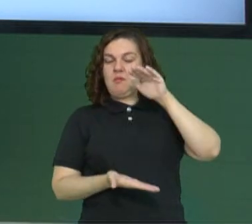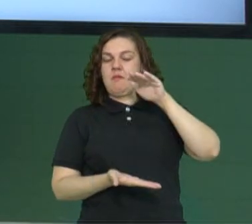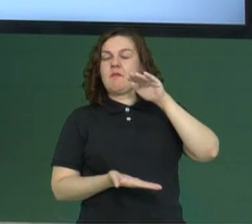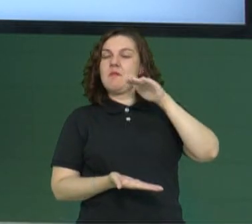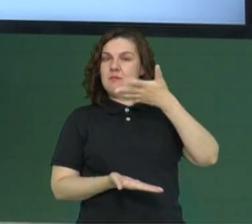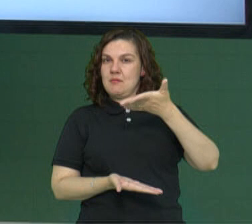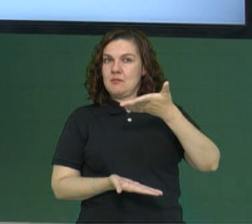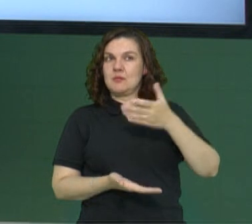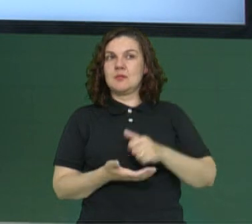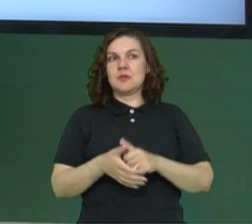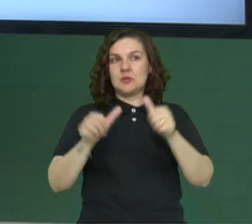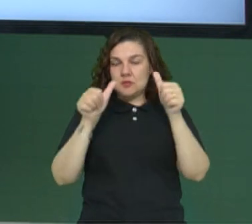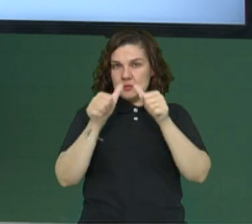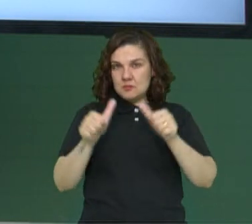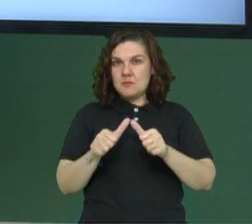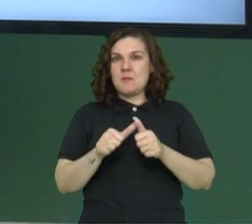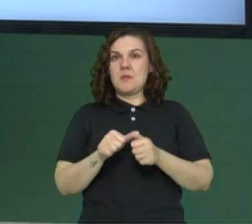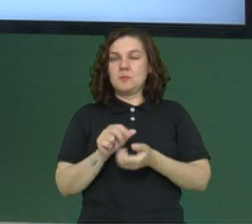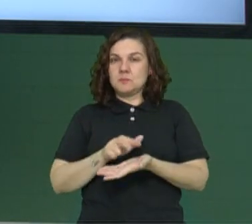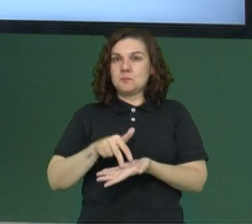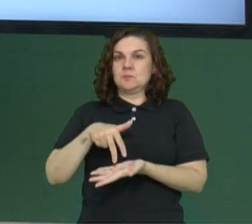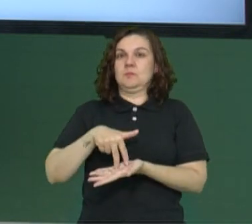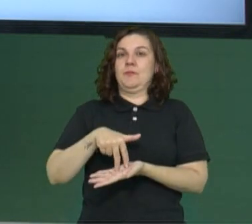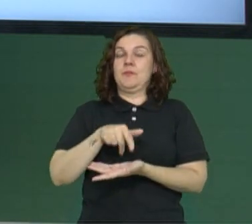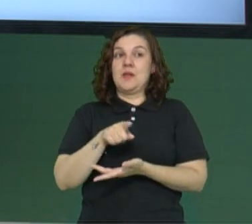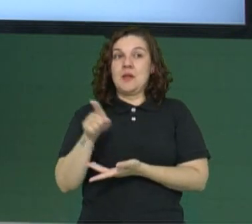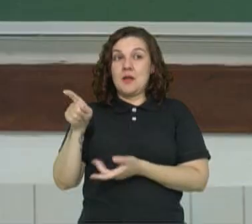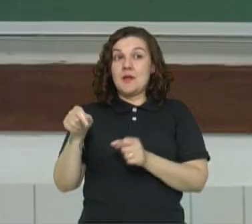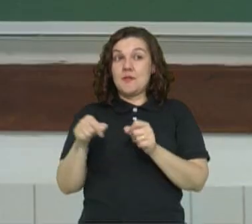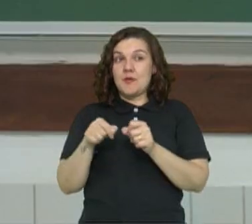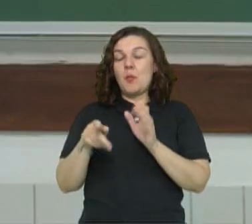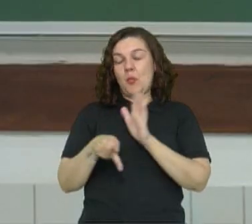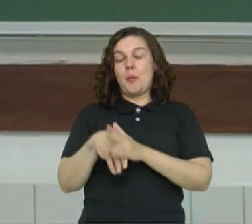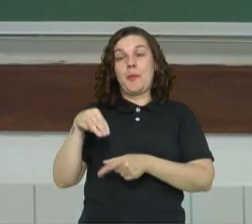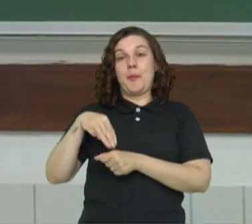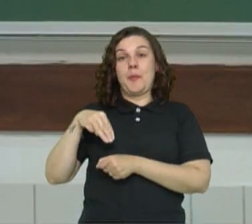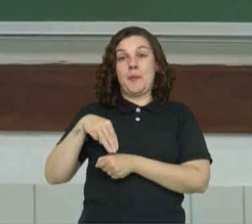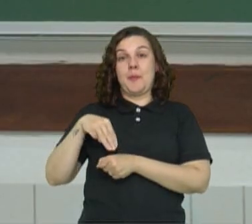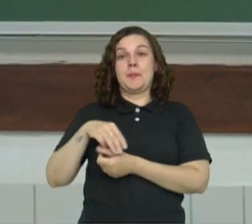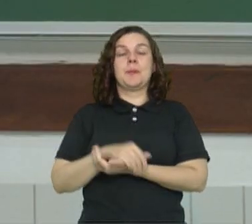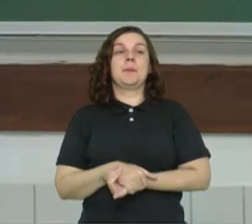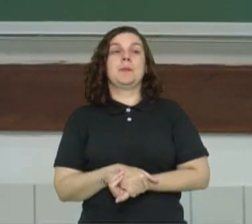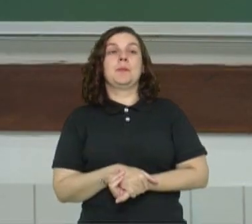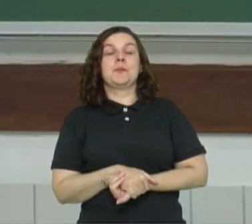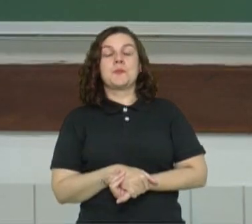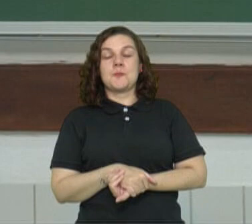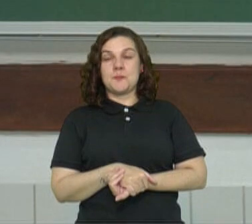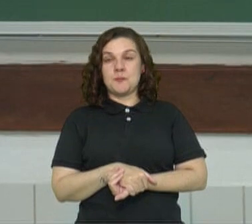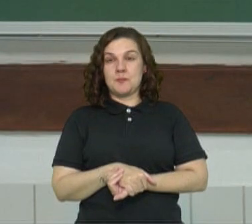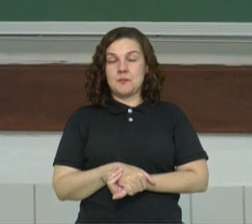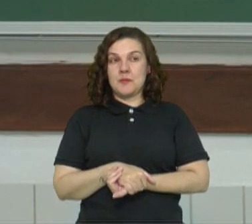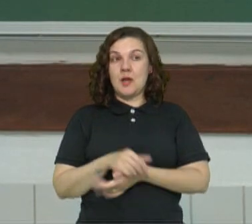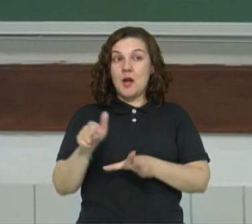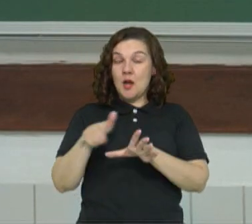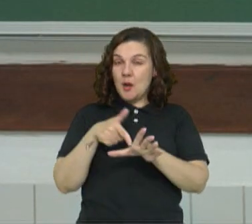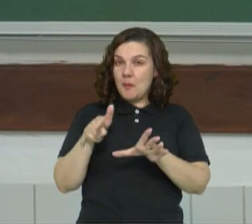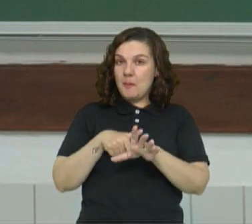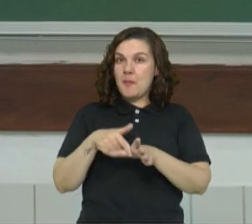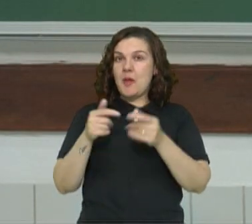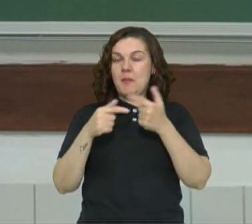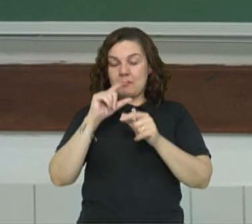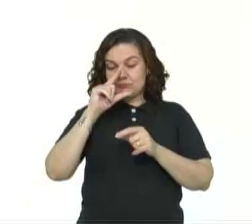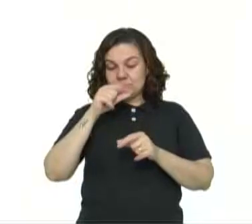um formato rígido. Essa escultura é feita em metal, né? Os pés de